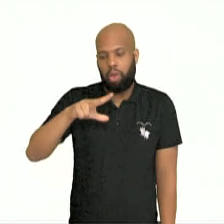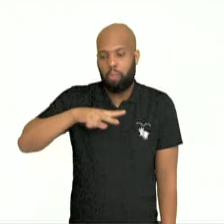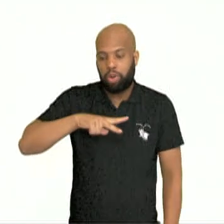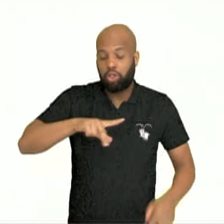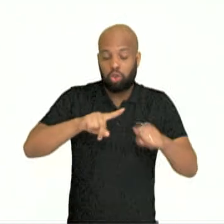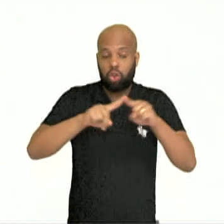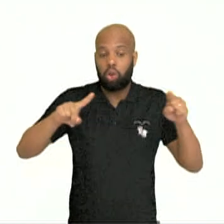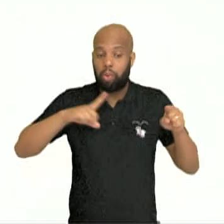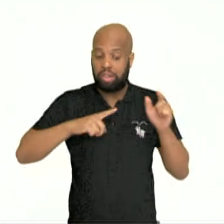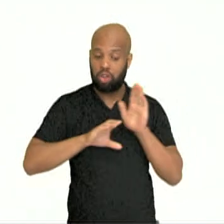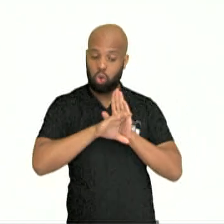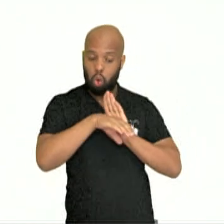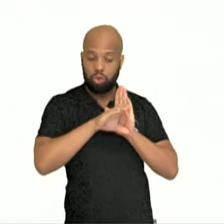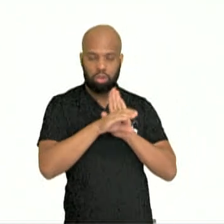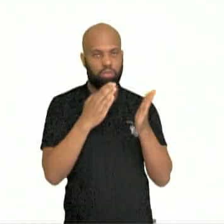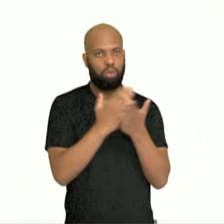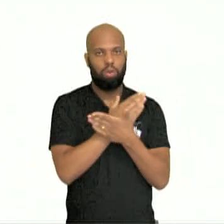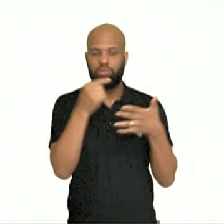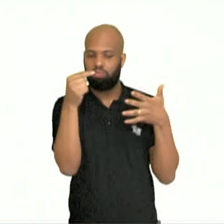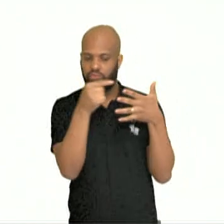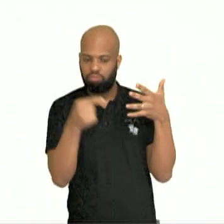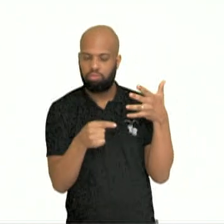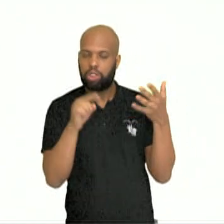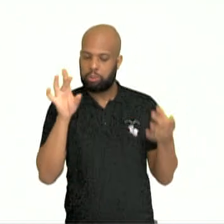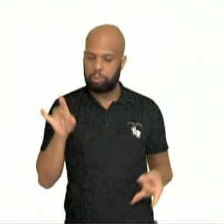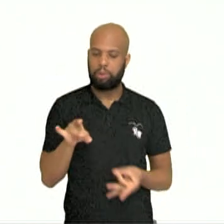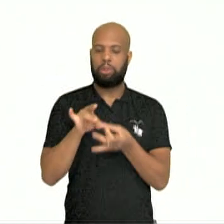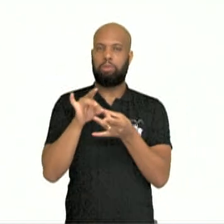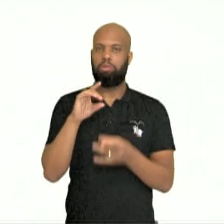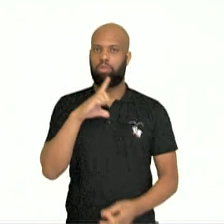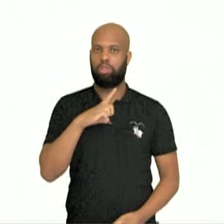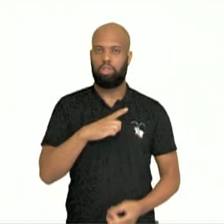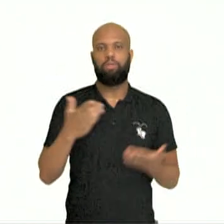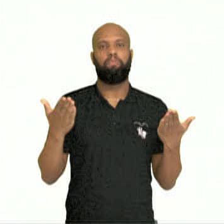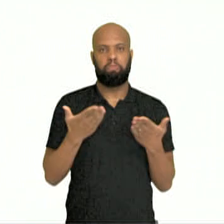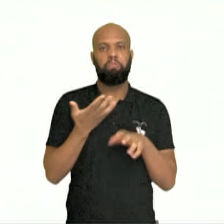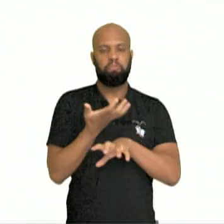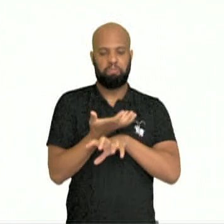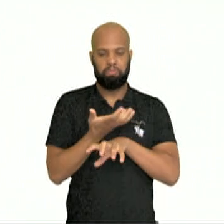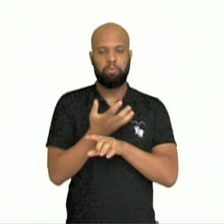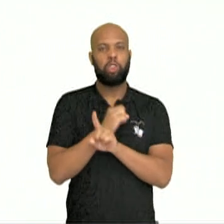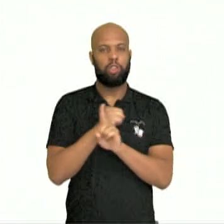tem que considerar alguns pontos próprios, né, e objetivos da nossa disciplina.